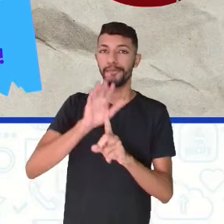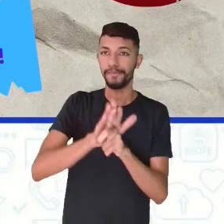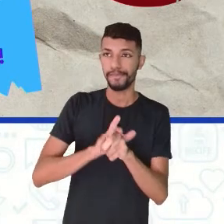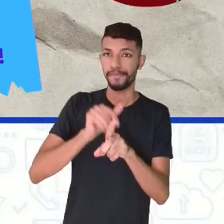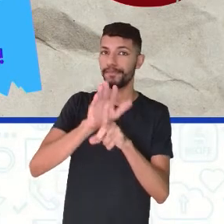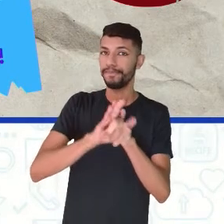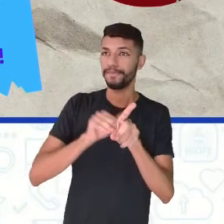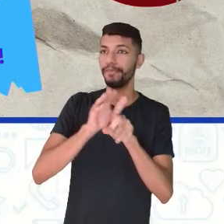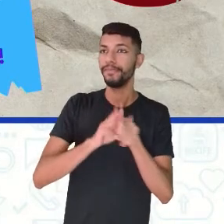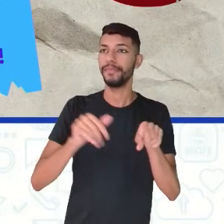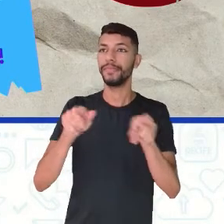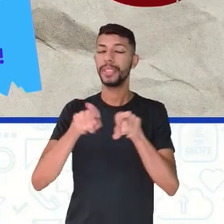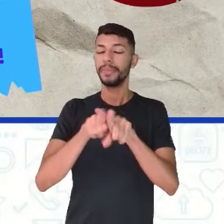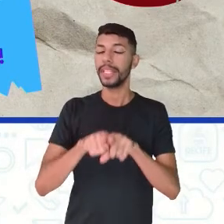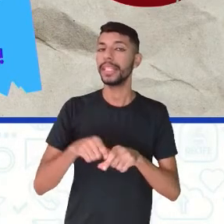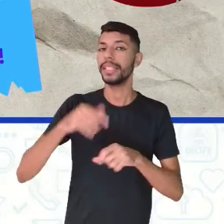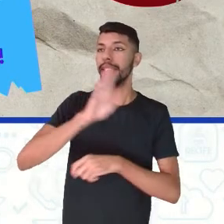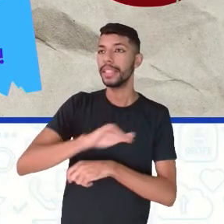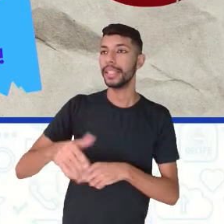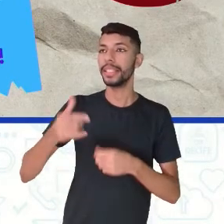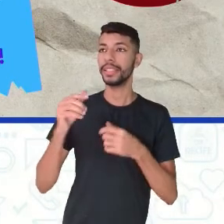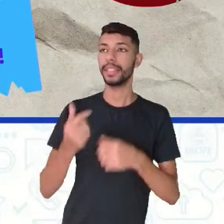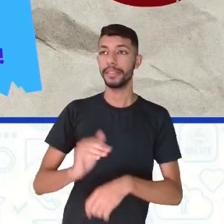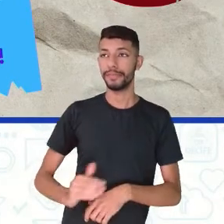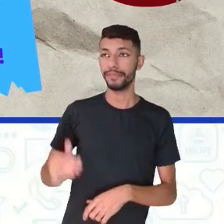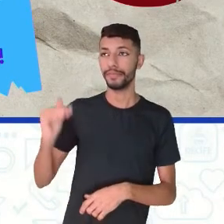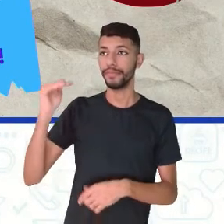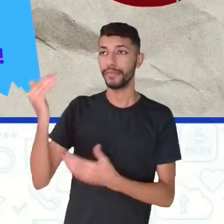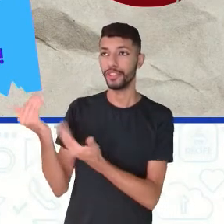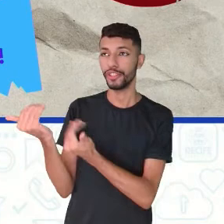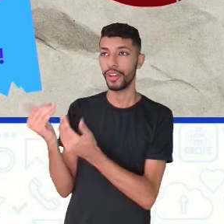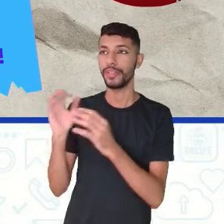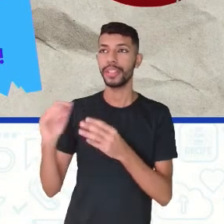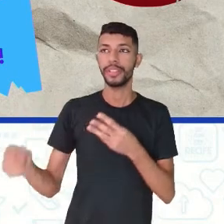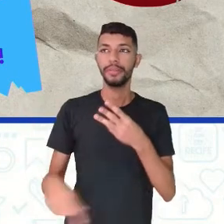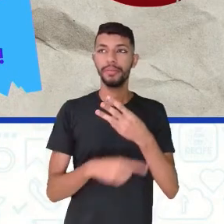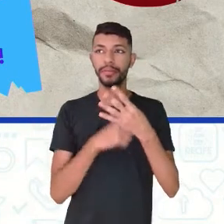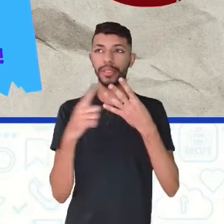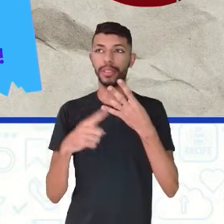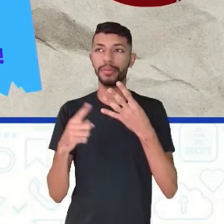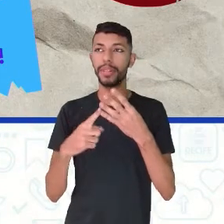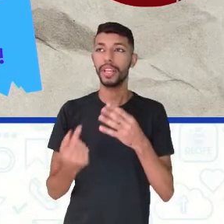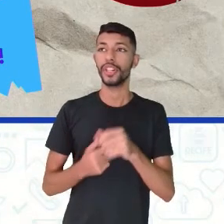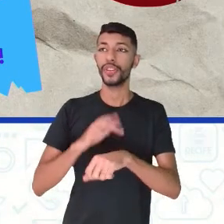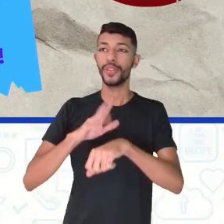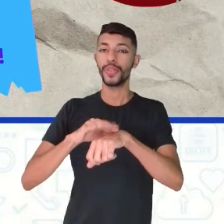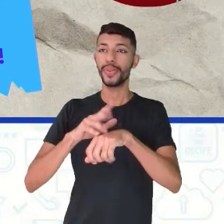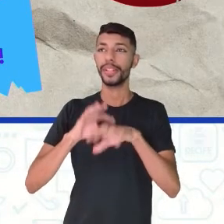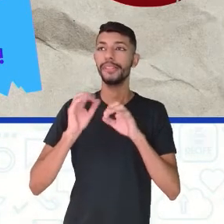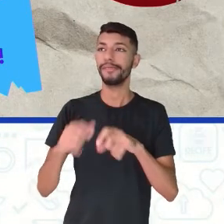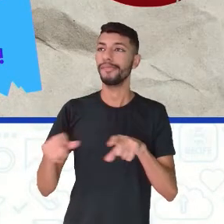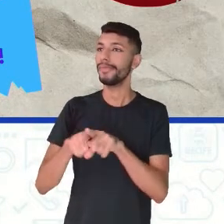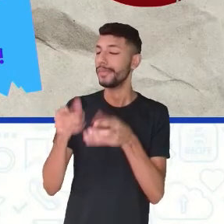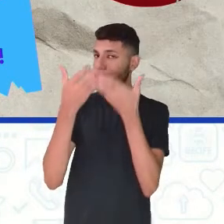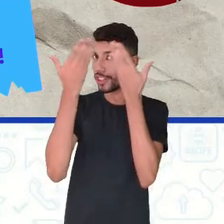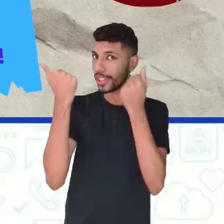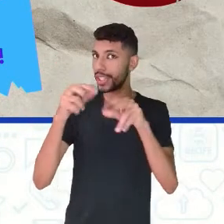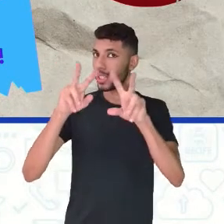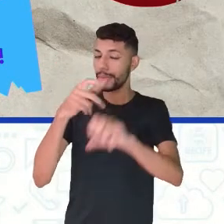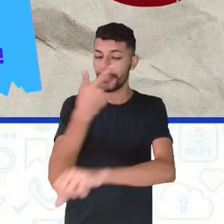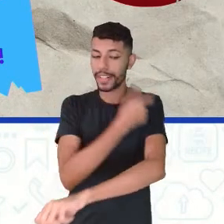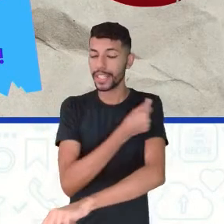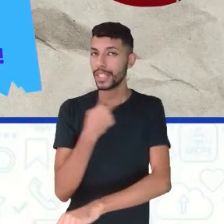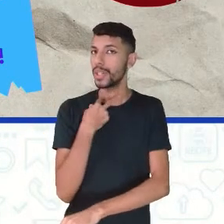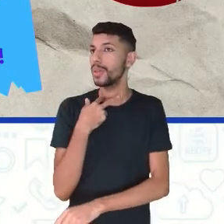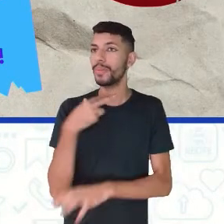adolescentes. Também não podemos esquecer a questão aí das vacinas, pessoal. E aí eu vou chamar a professora Cláudia, que ela vai dar as boas-vindas